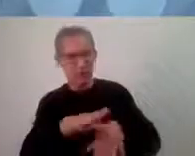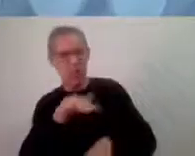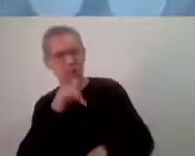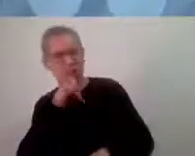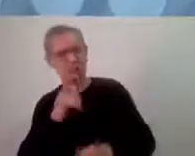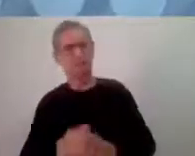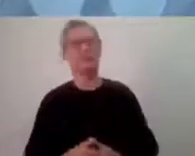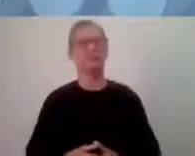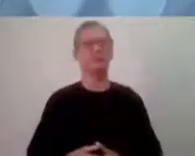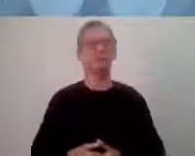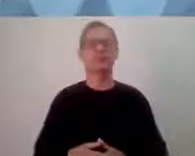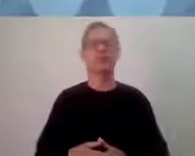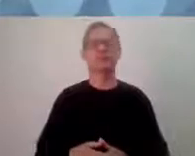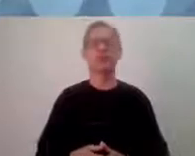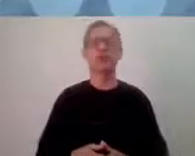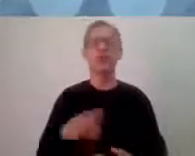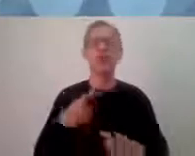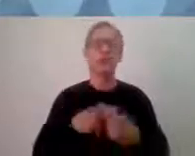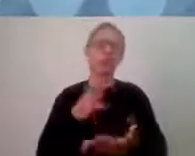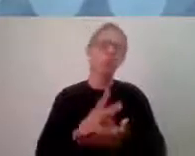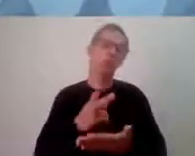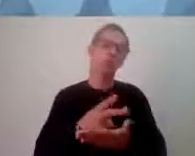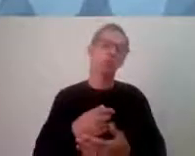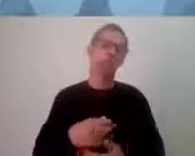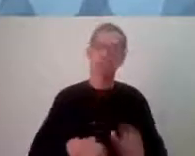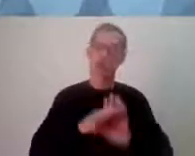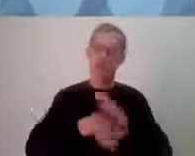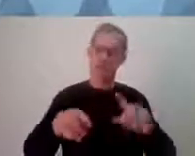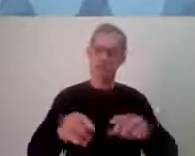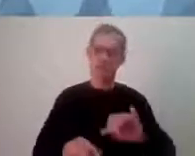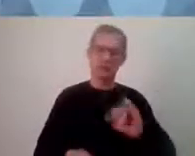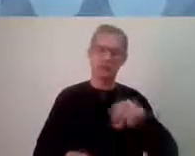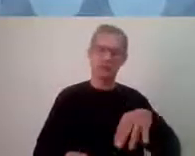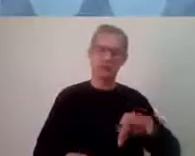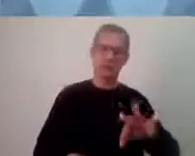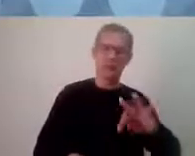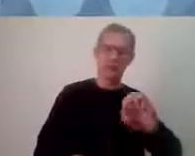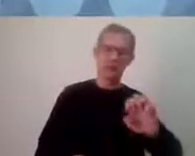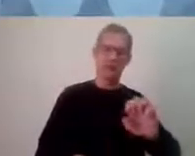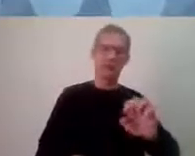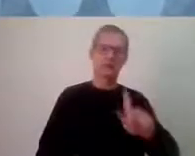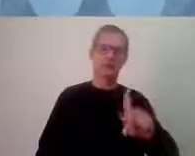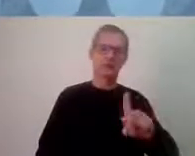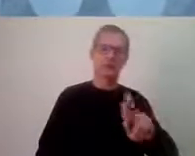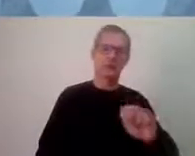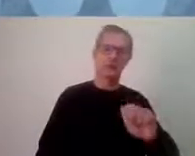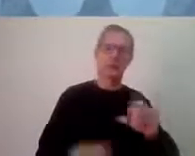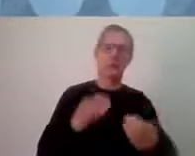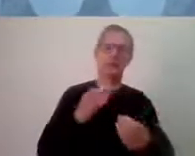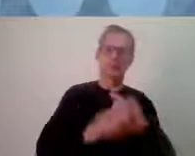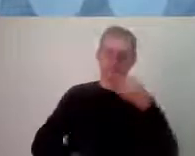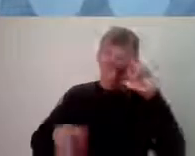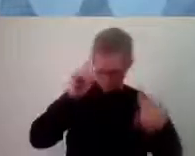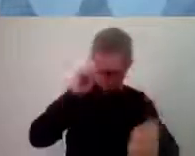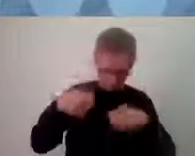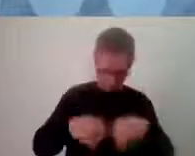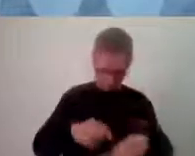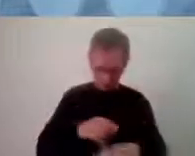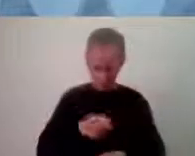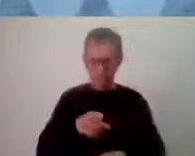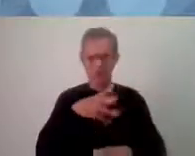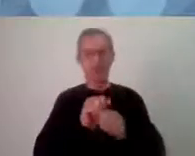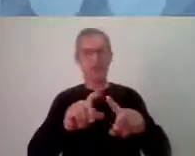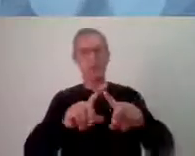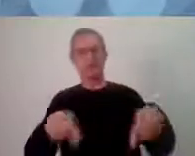exemplo. Até porque o conceito de integral, ele surgiu dessa ideia, né? Ele surgiu para a necessidade de você